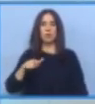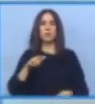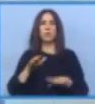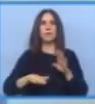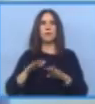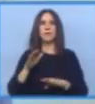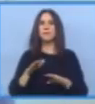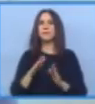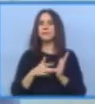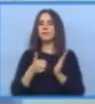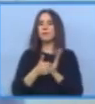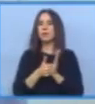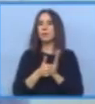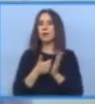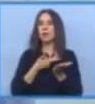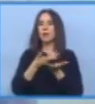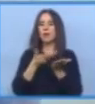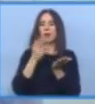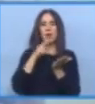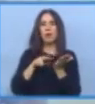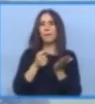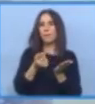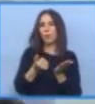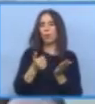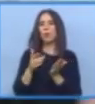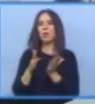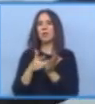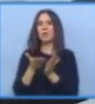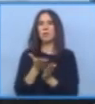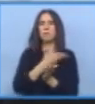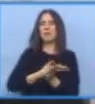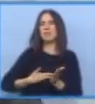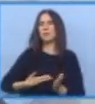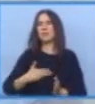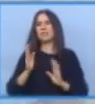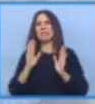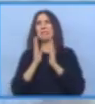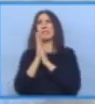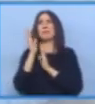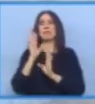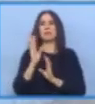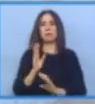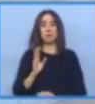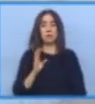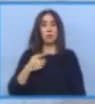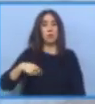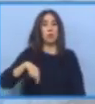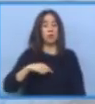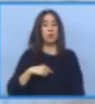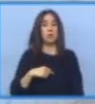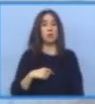pouco contacto com a Bíblia, e em especial o Antigo Testamento. Antigo Testamento, não, pelo amor de Deus. Nós não podemos